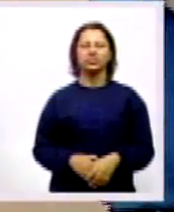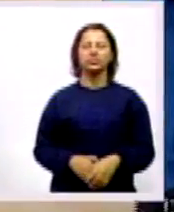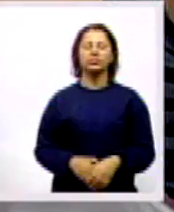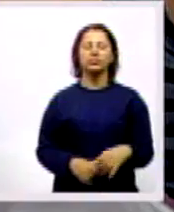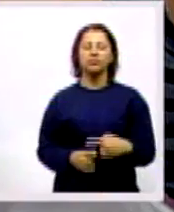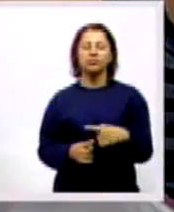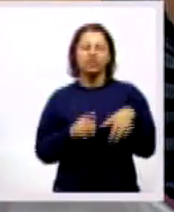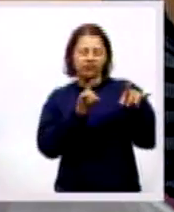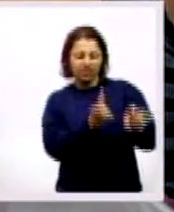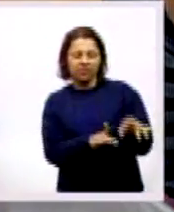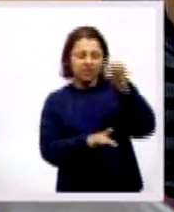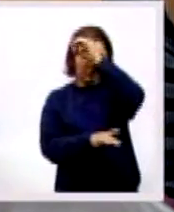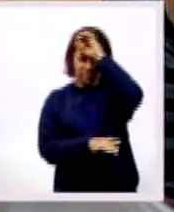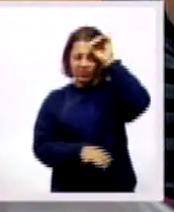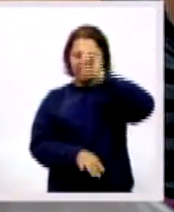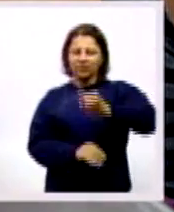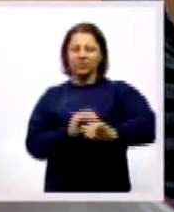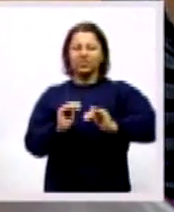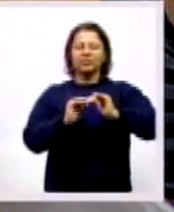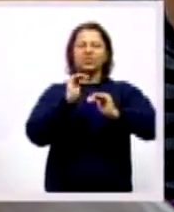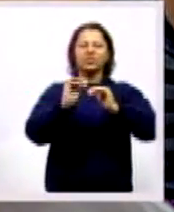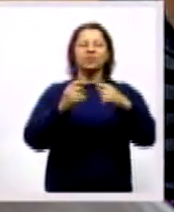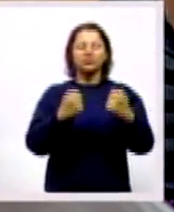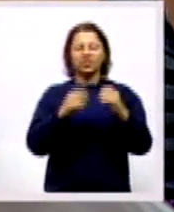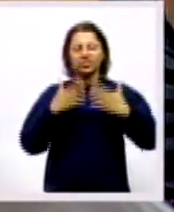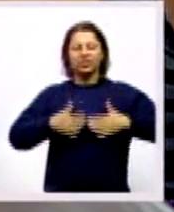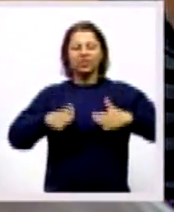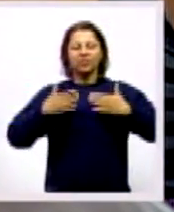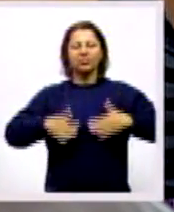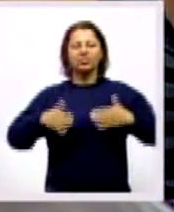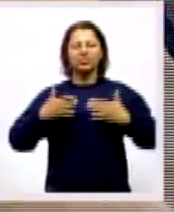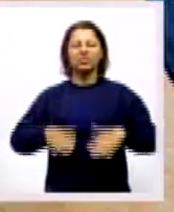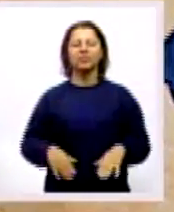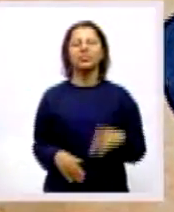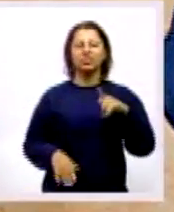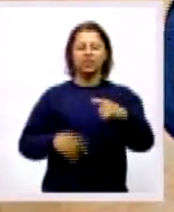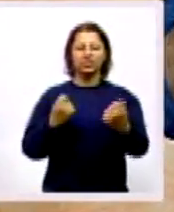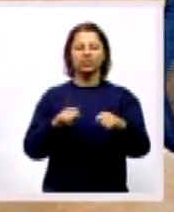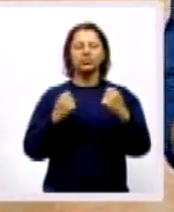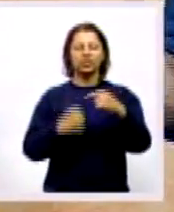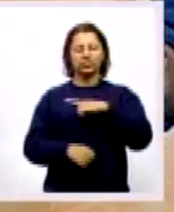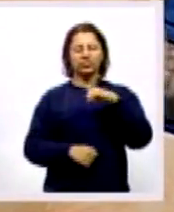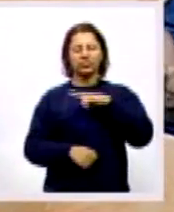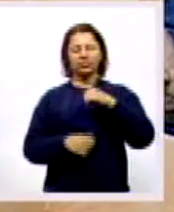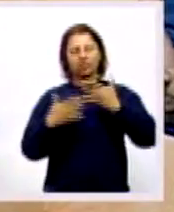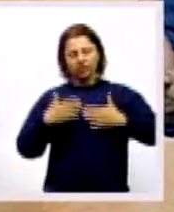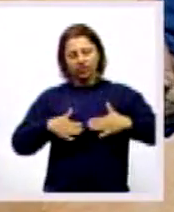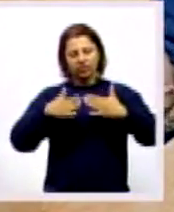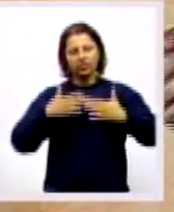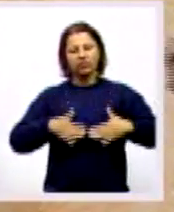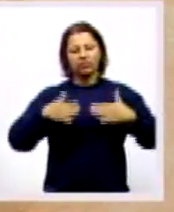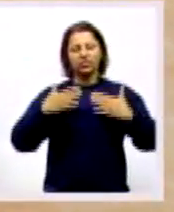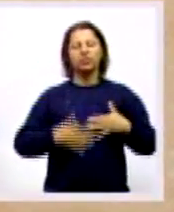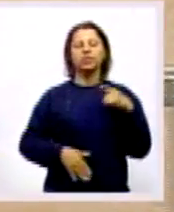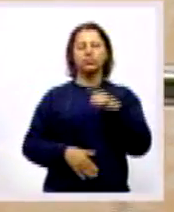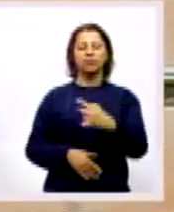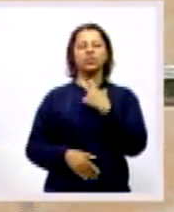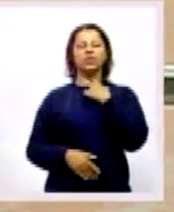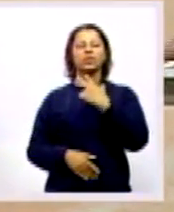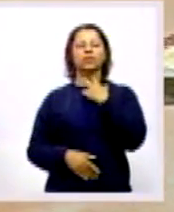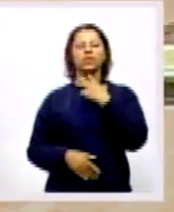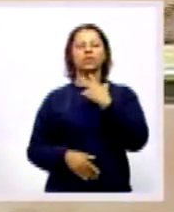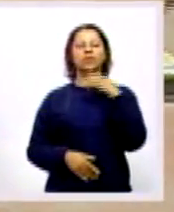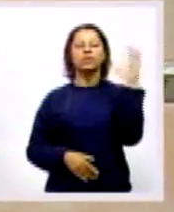Sair da ignorância é um processo que exige calma. Você precisa ter calma. Você não pode